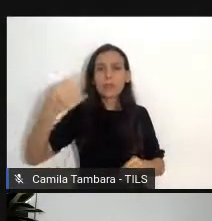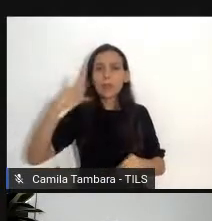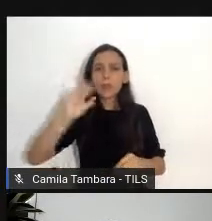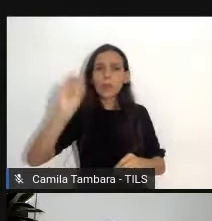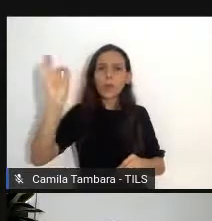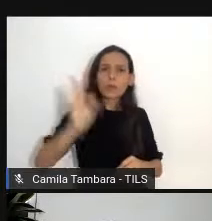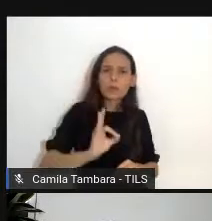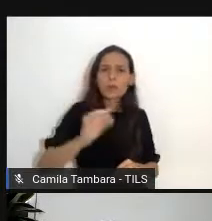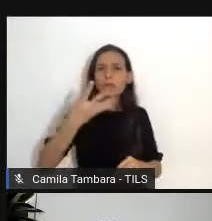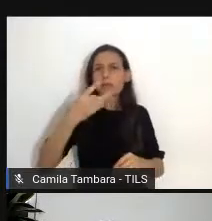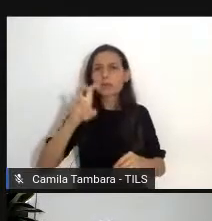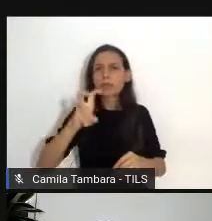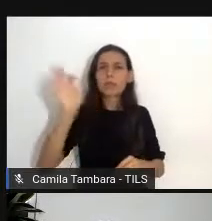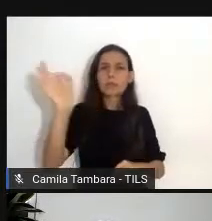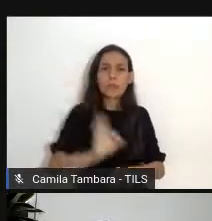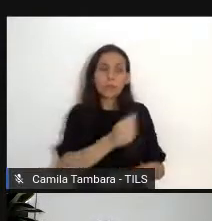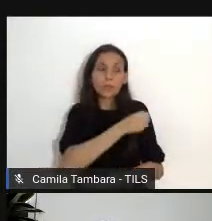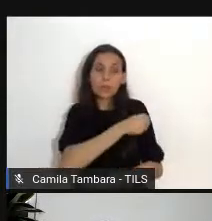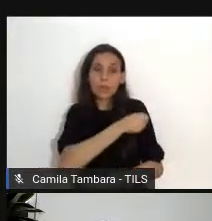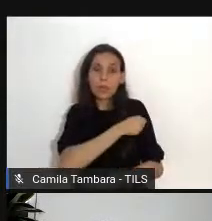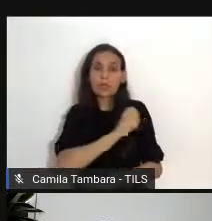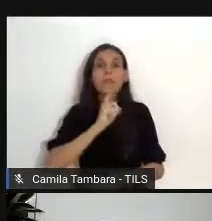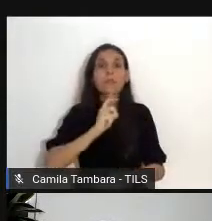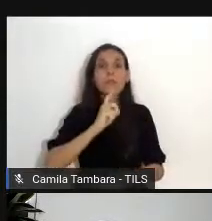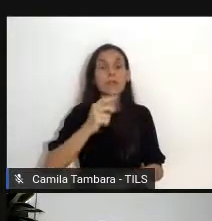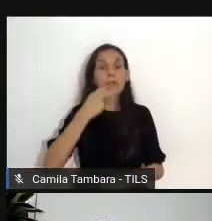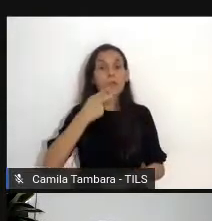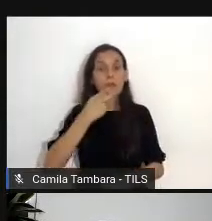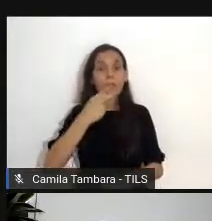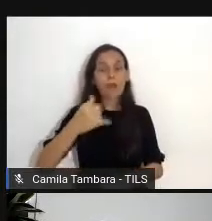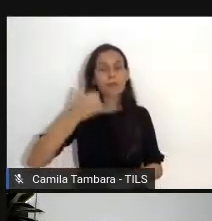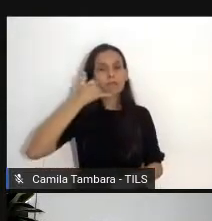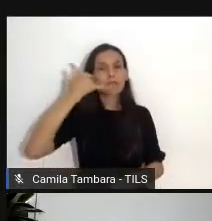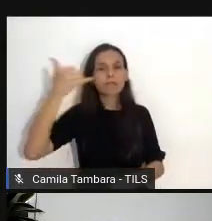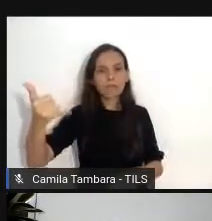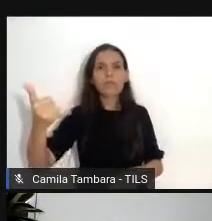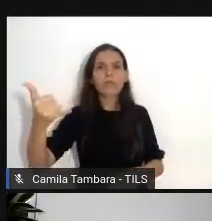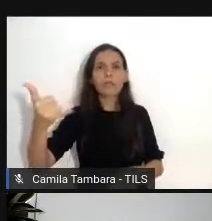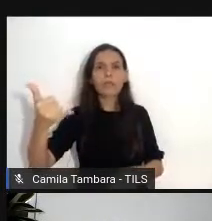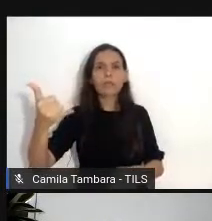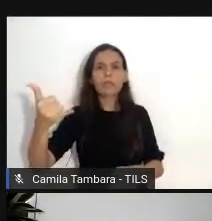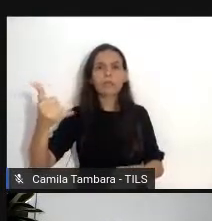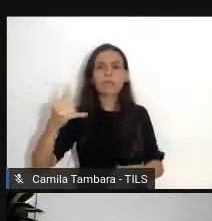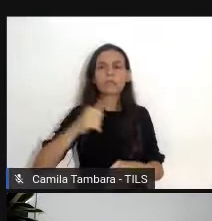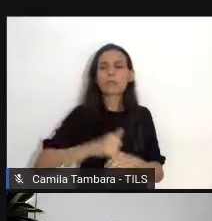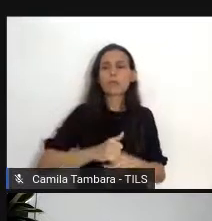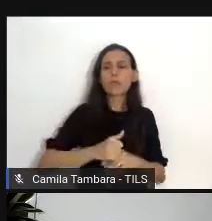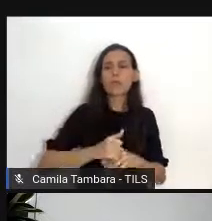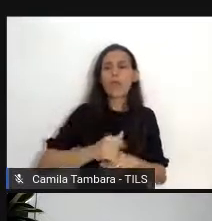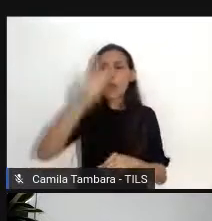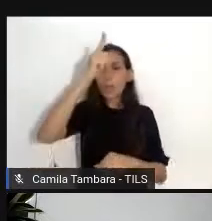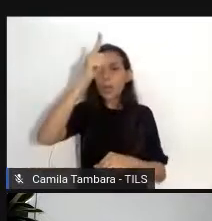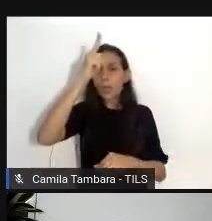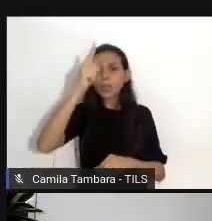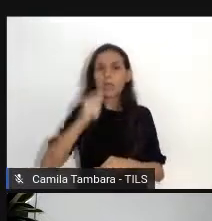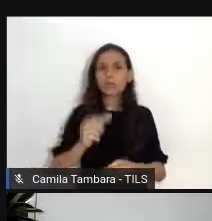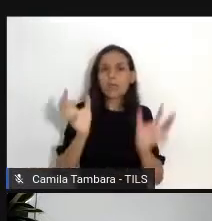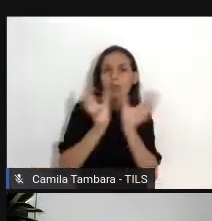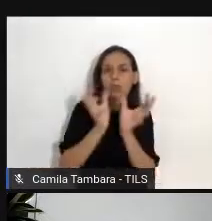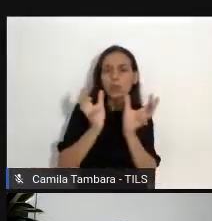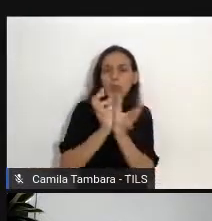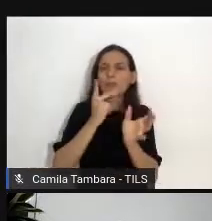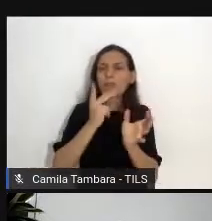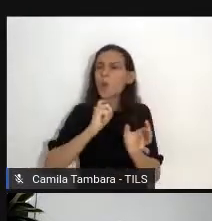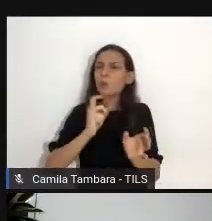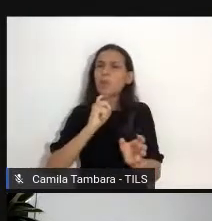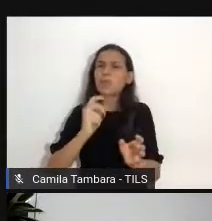45%. Então, esses estudantes nós atacamos desse jeito, foi por telefone mesmo. Aí o representante de turma fala assim, não, eu não consegui falar com